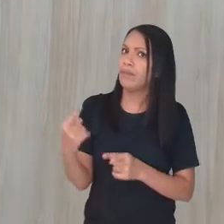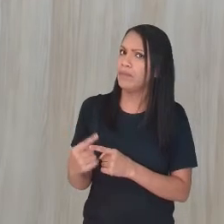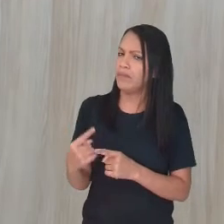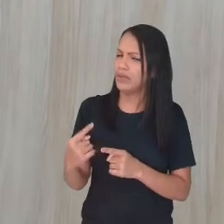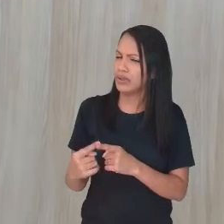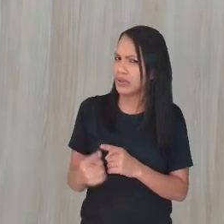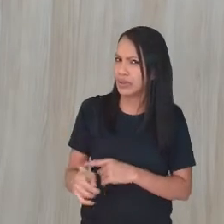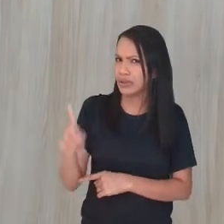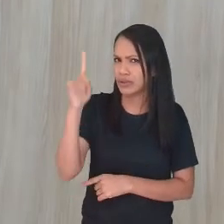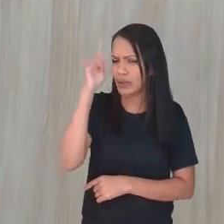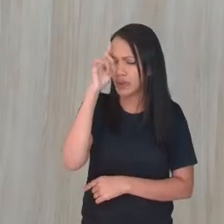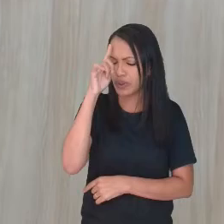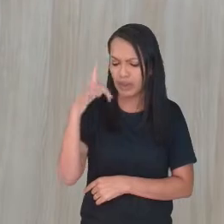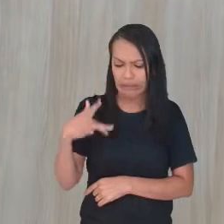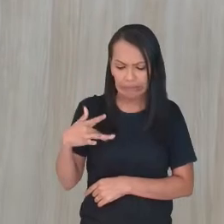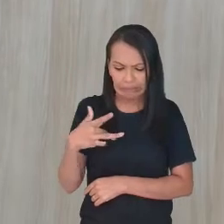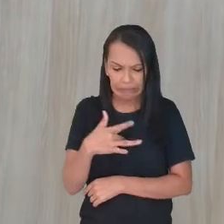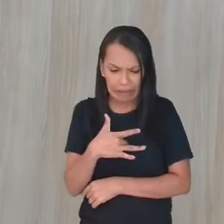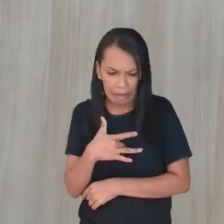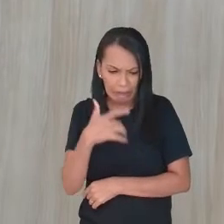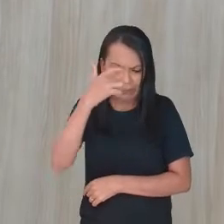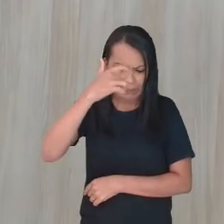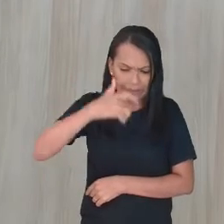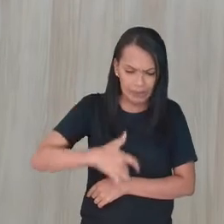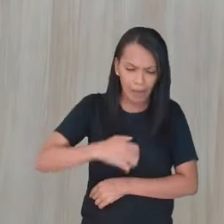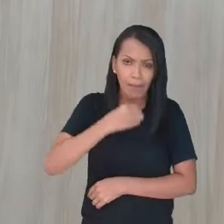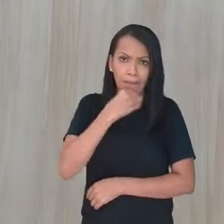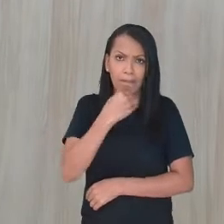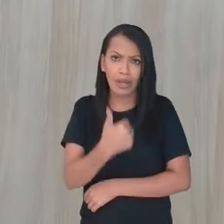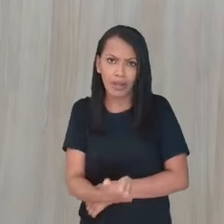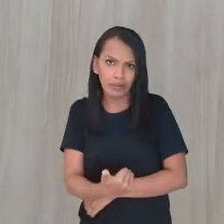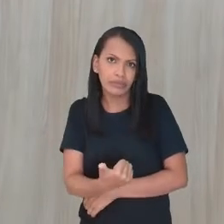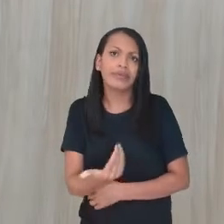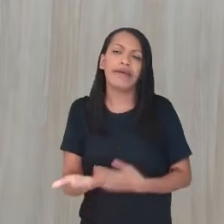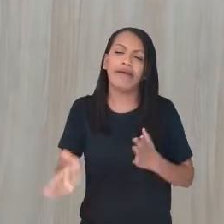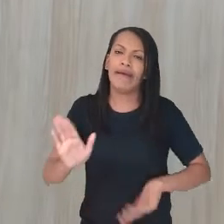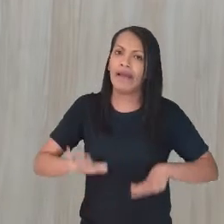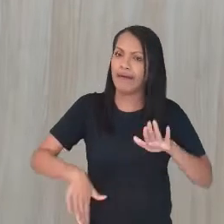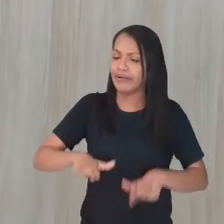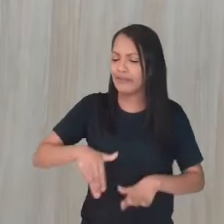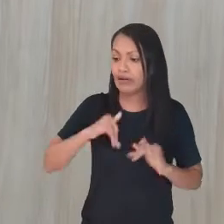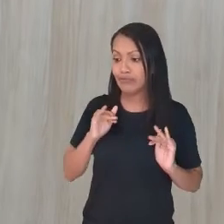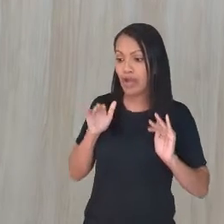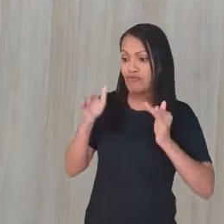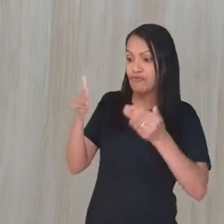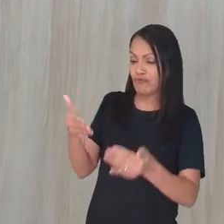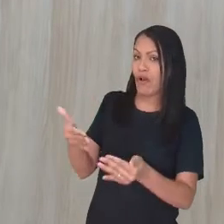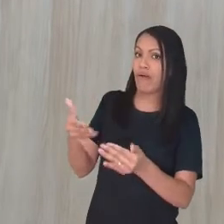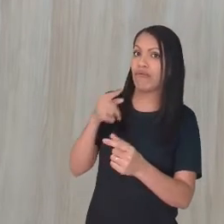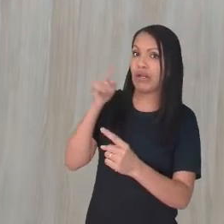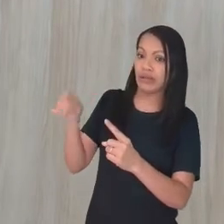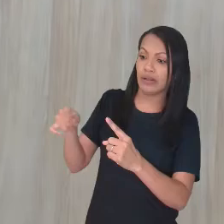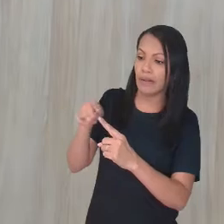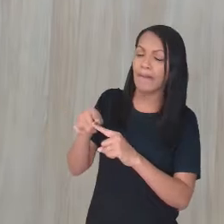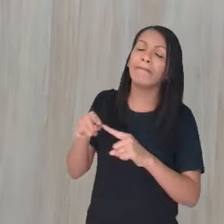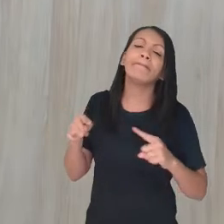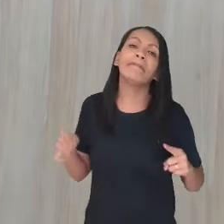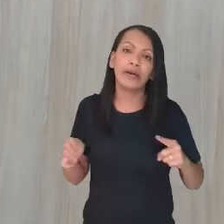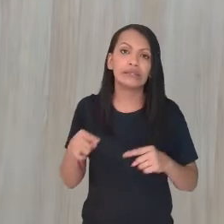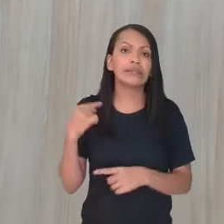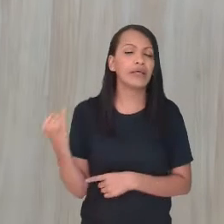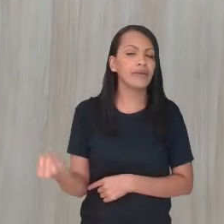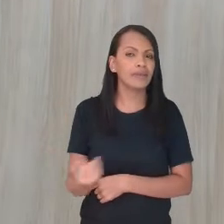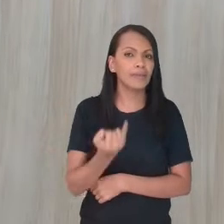nem todo dia a gente está bem, nem todo dia a gente está focado na meta, mas é importante, toda vez que a